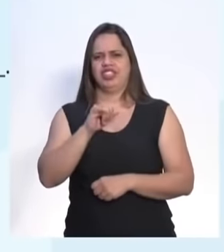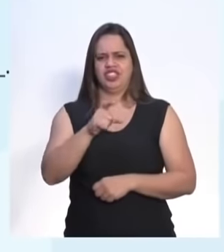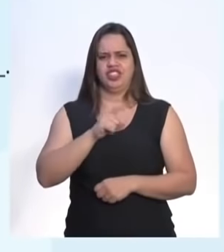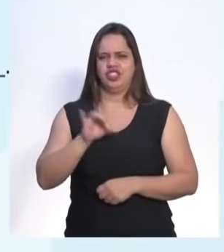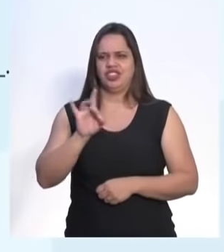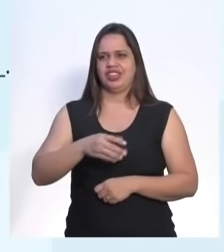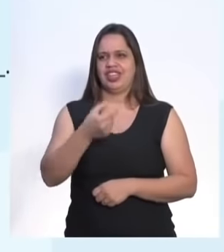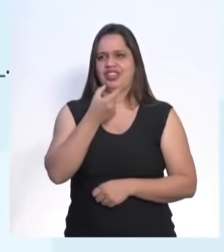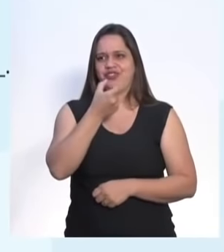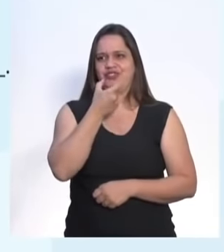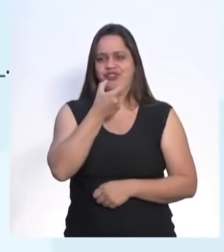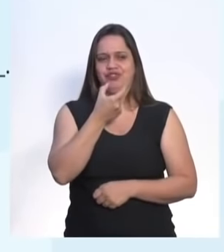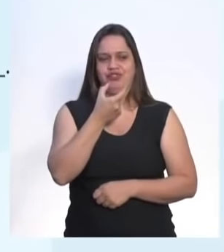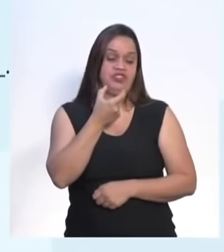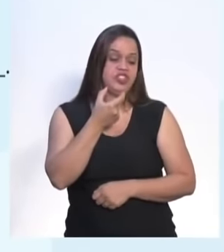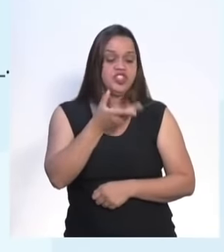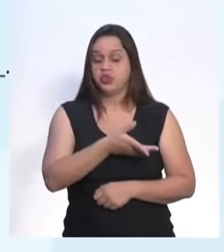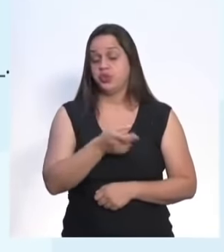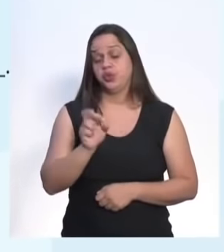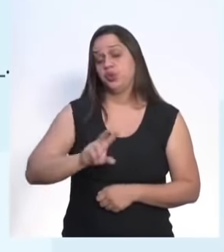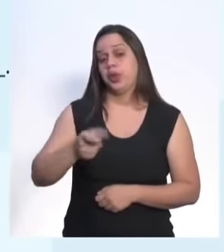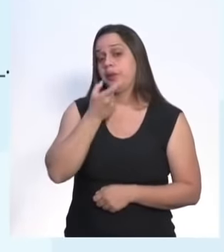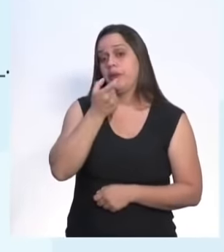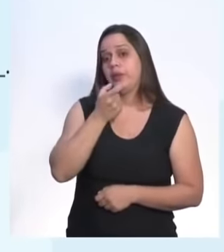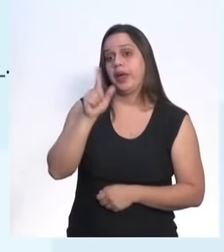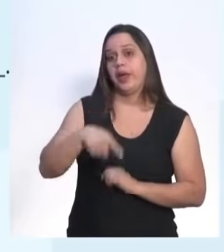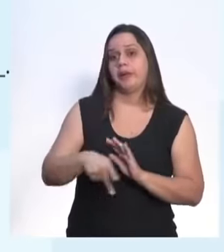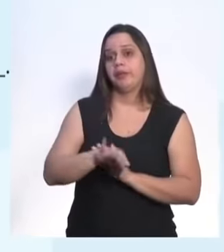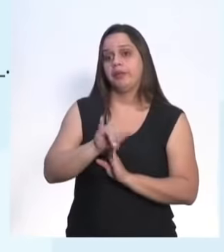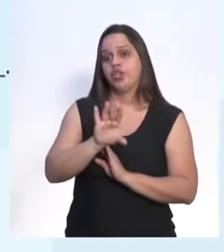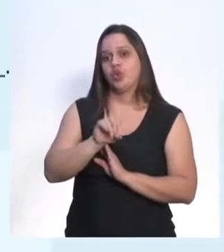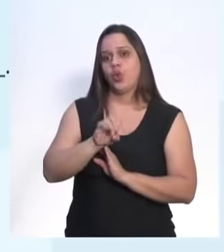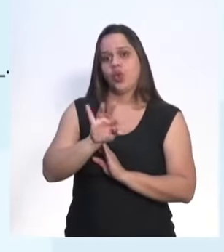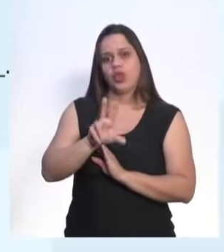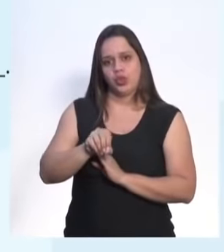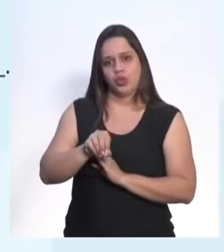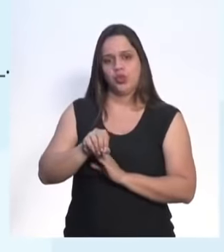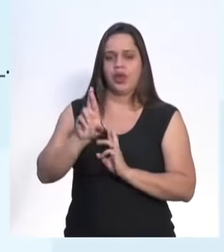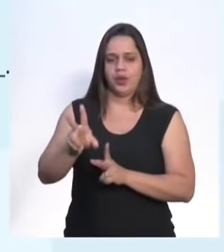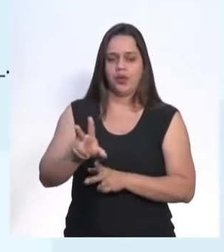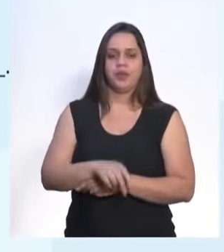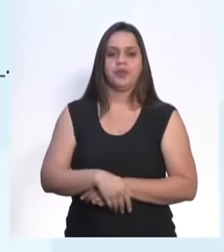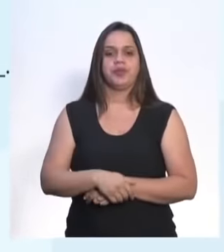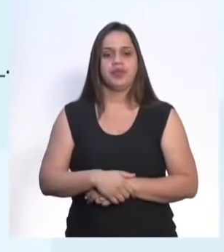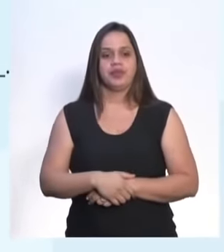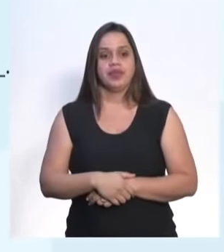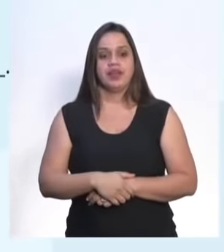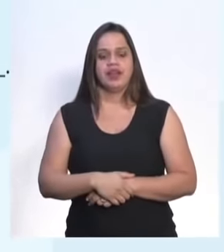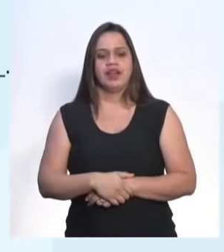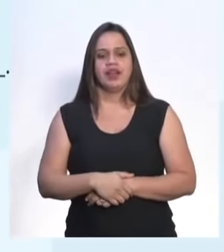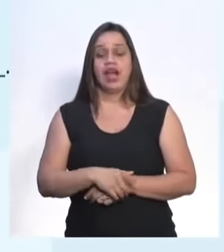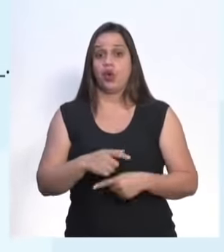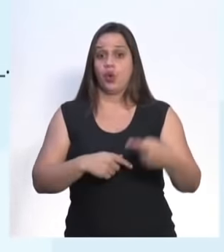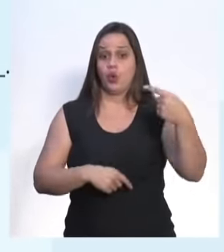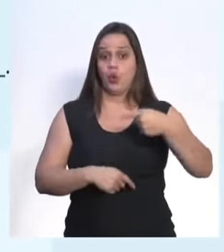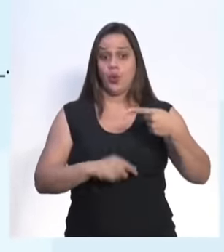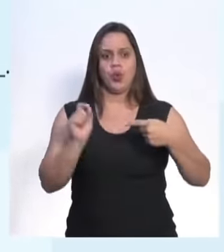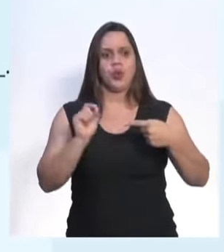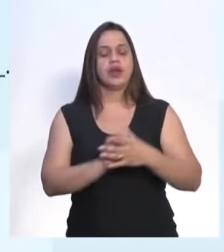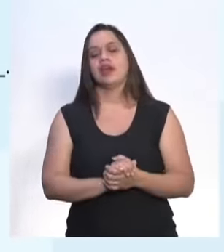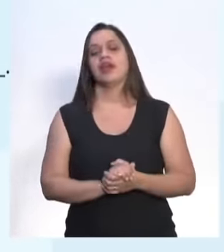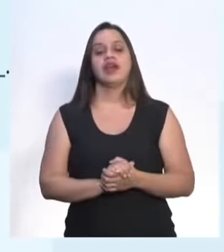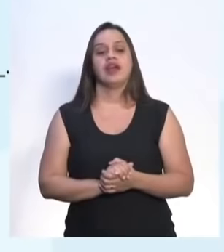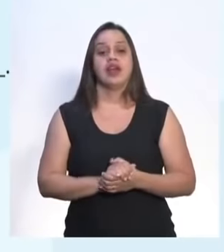tem bolacha. Isso não é bolacha, é biscoito. Ok? E agora? No trecho em destaque, temos